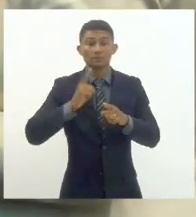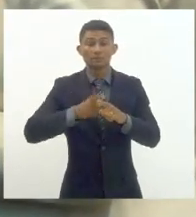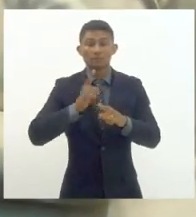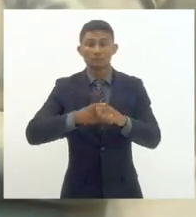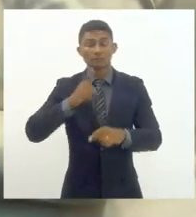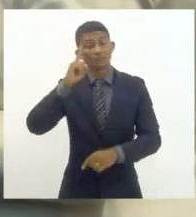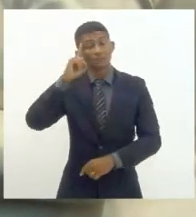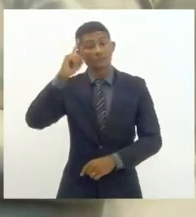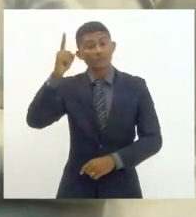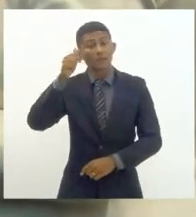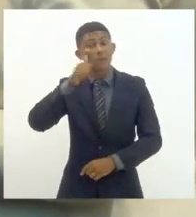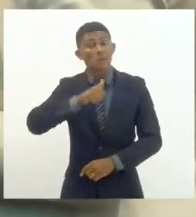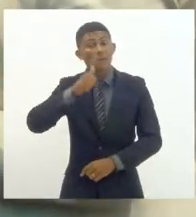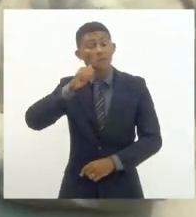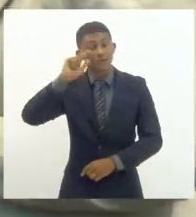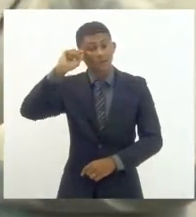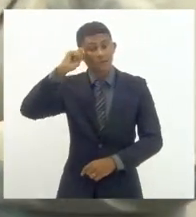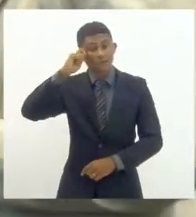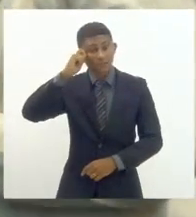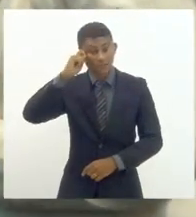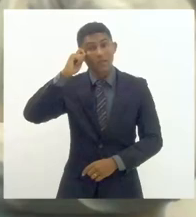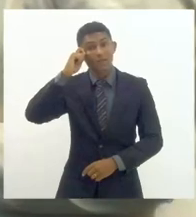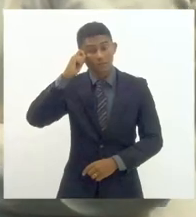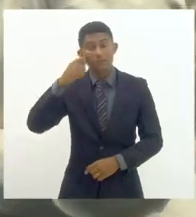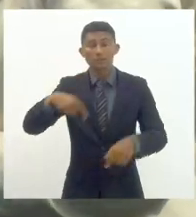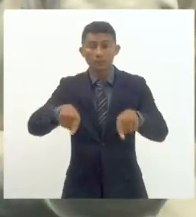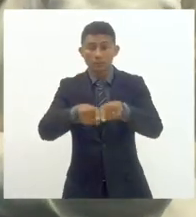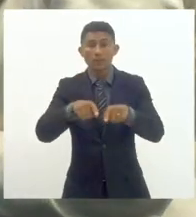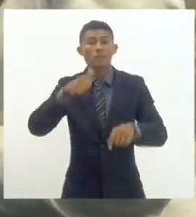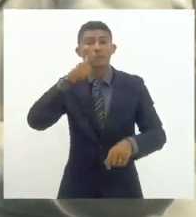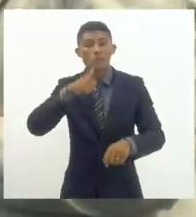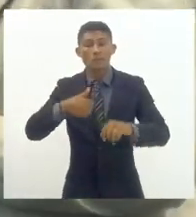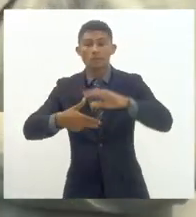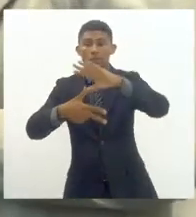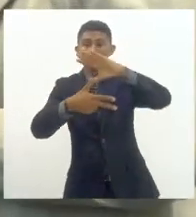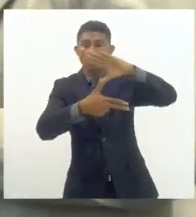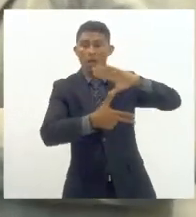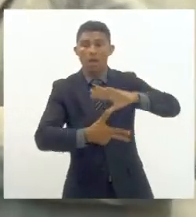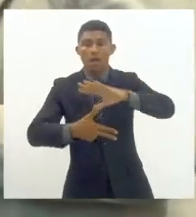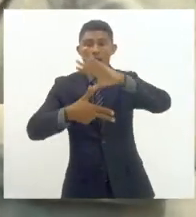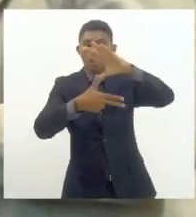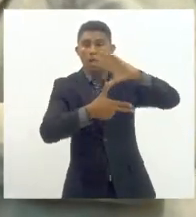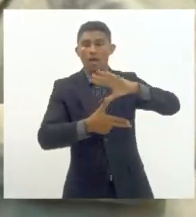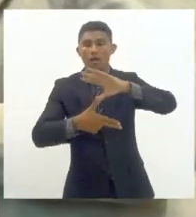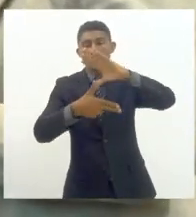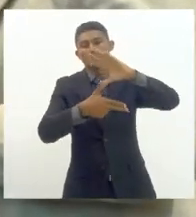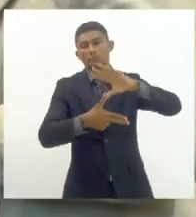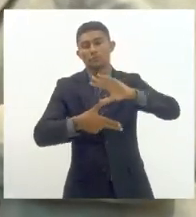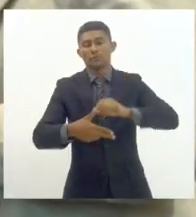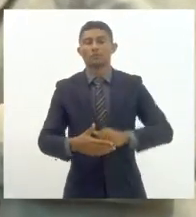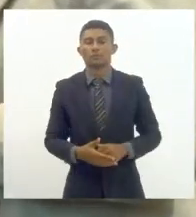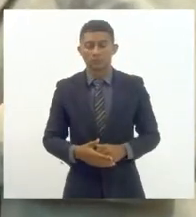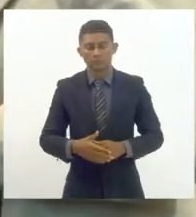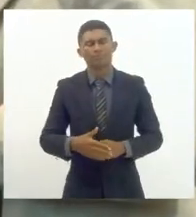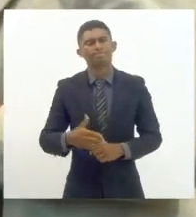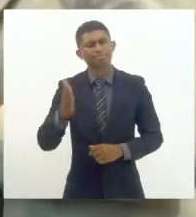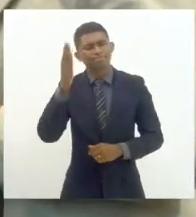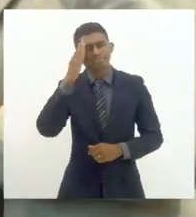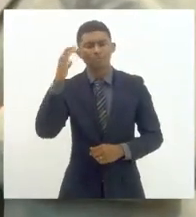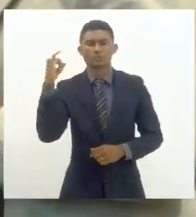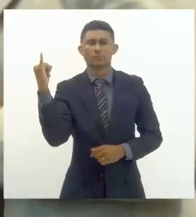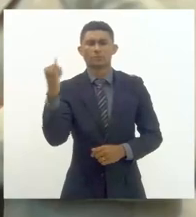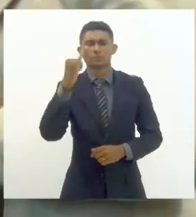Mulher Negra Brasileira, Latino-Americana e Caribenha, entendendo o marco que é